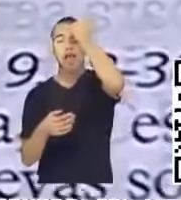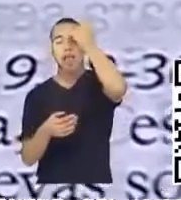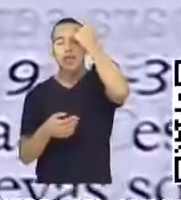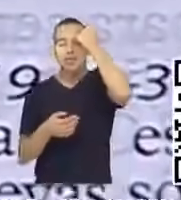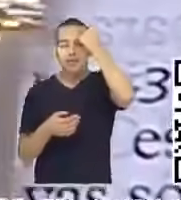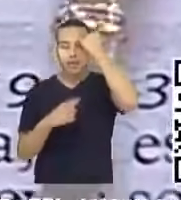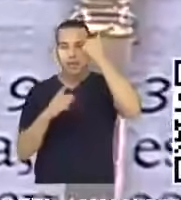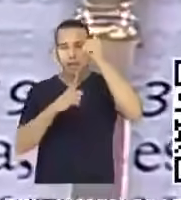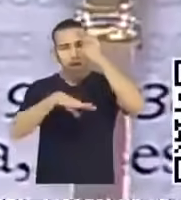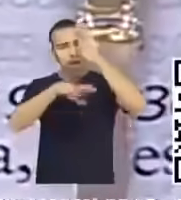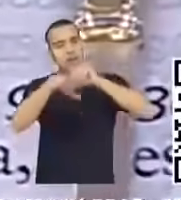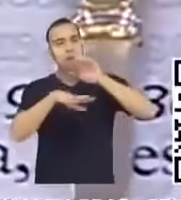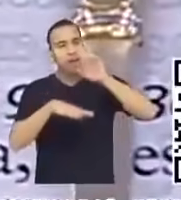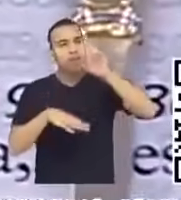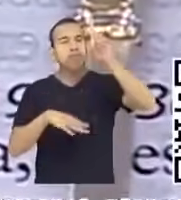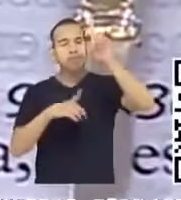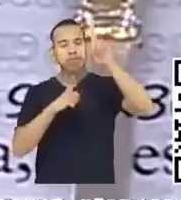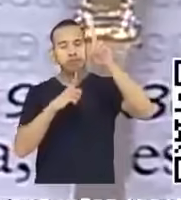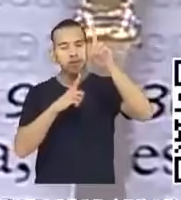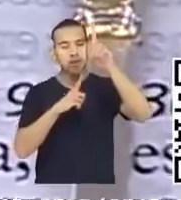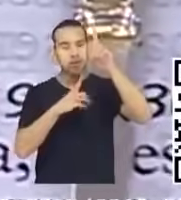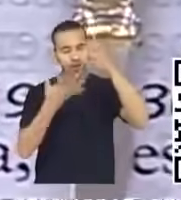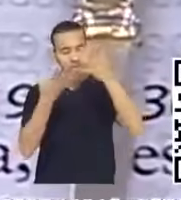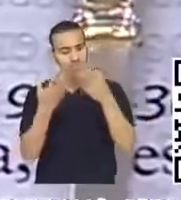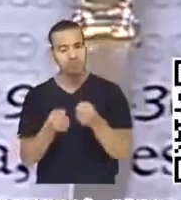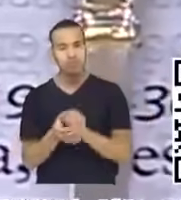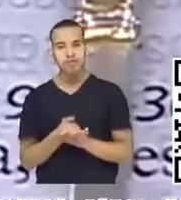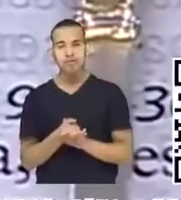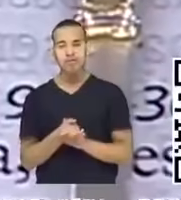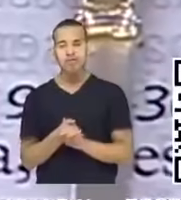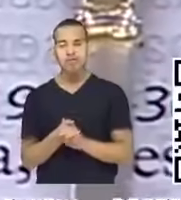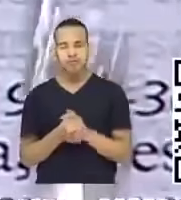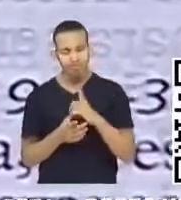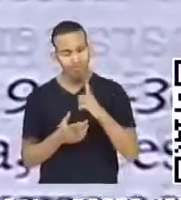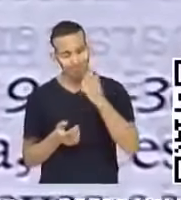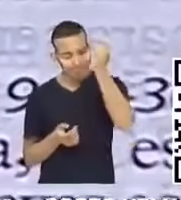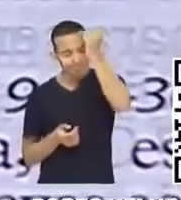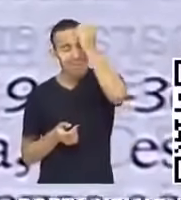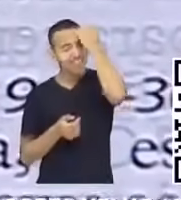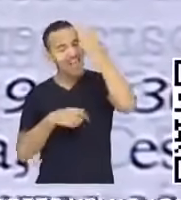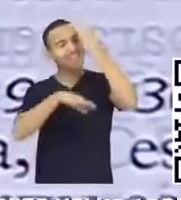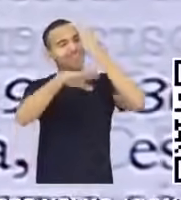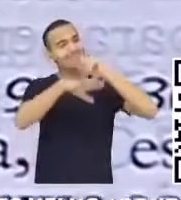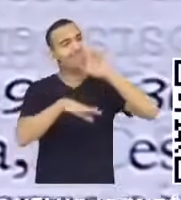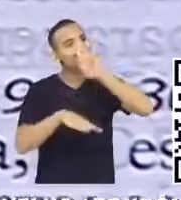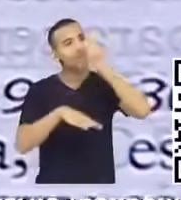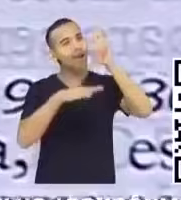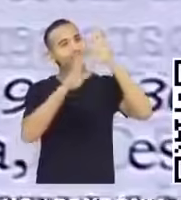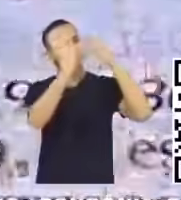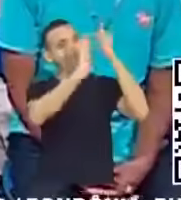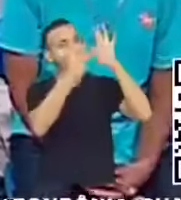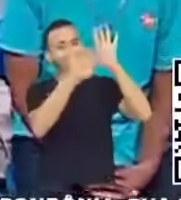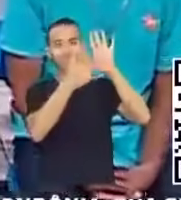e invocar como ele marcou arrependei-vos invocai vos o nome do